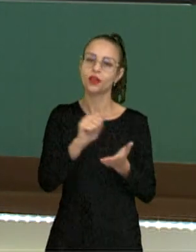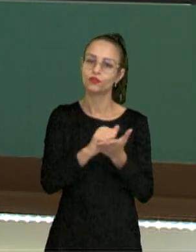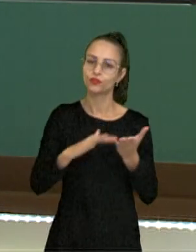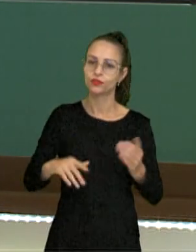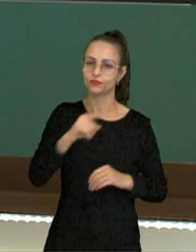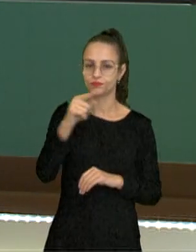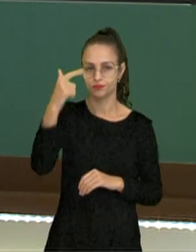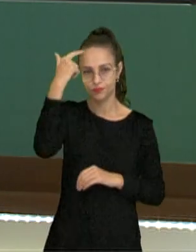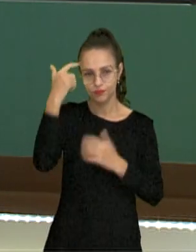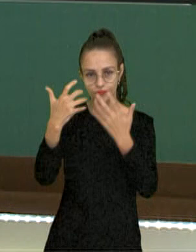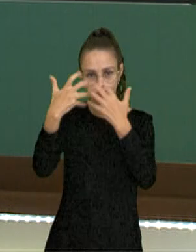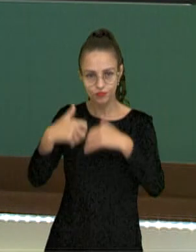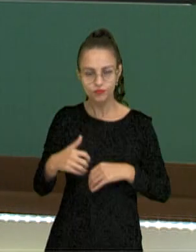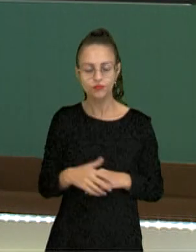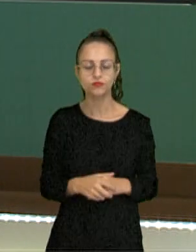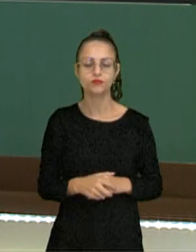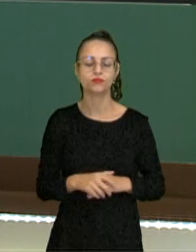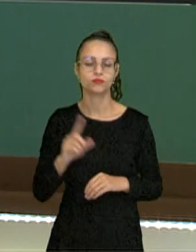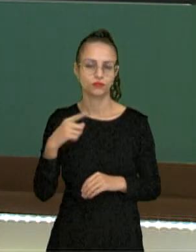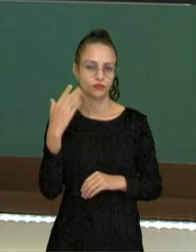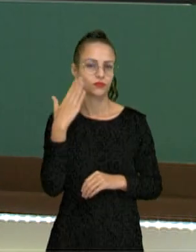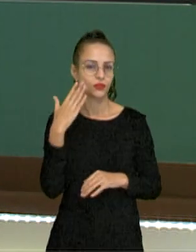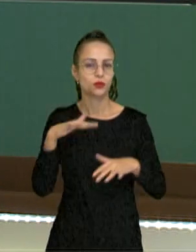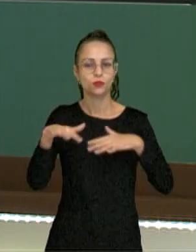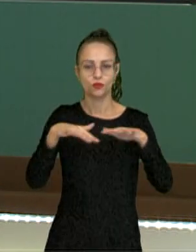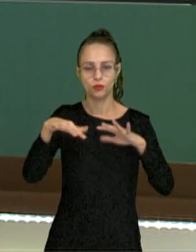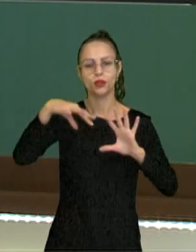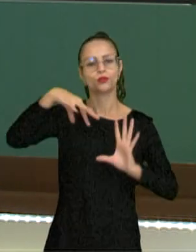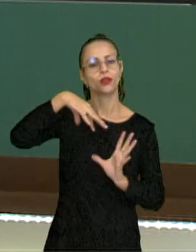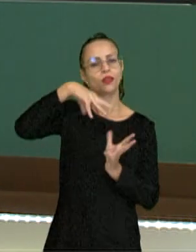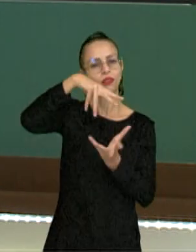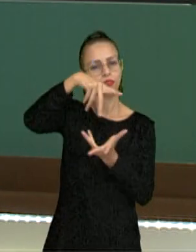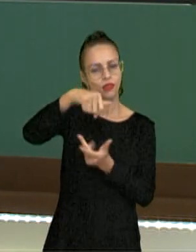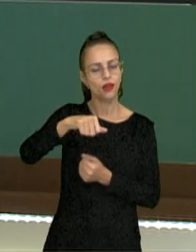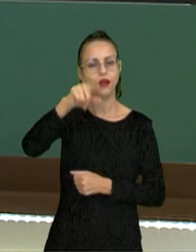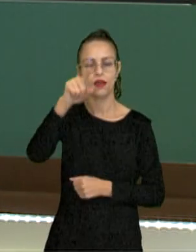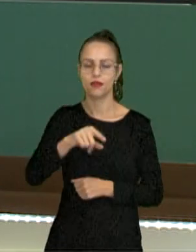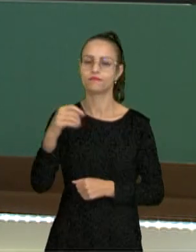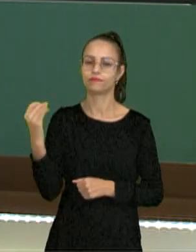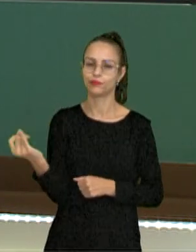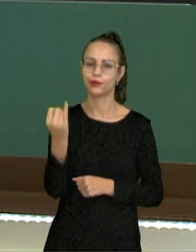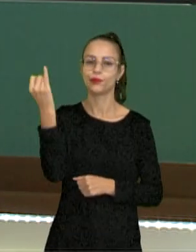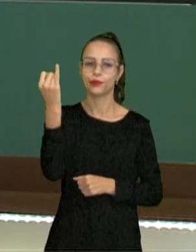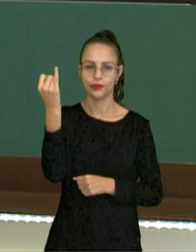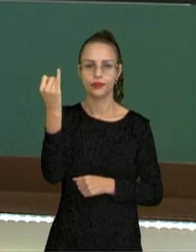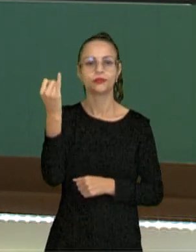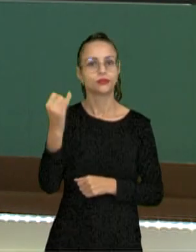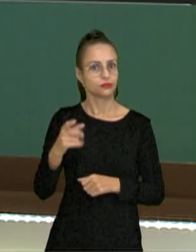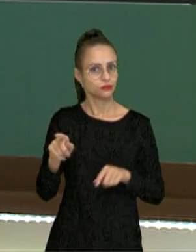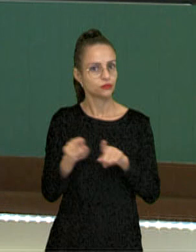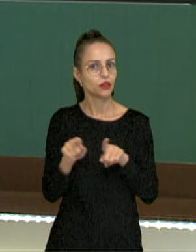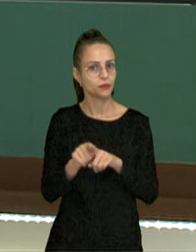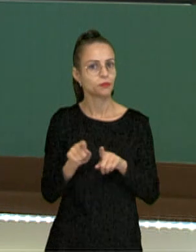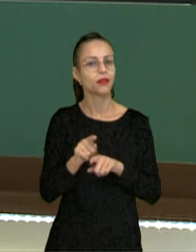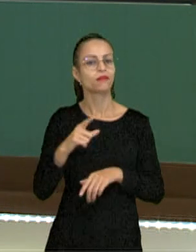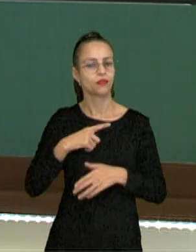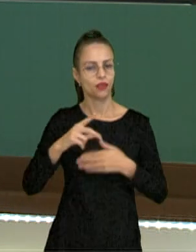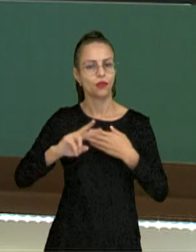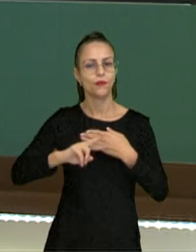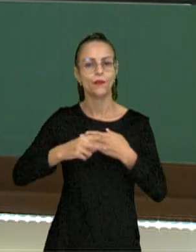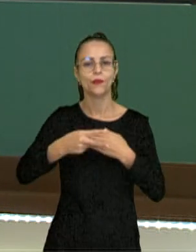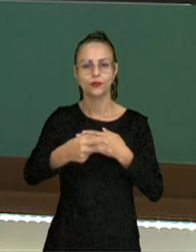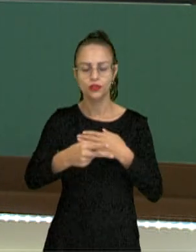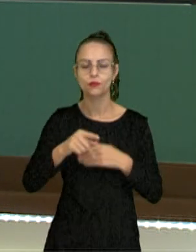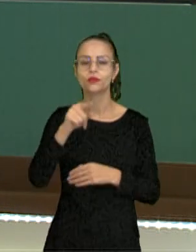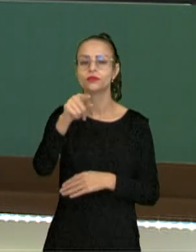pensar a respeito dessa parte. Sabemos que os movimentos que a Terra realiza são importantes e geram consequências. Eu